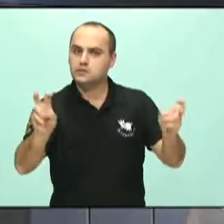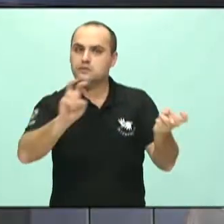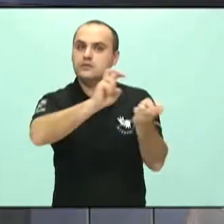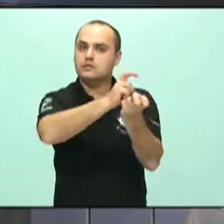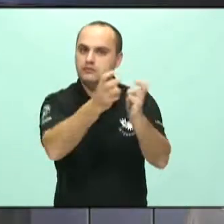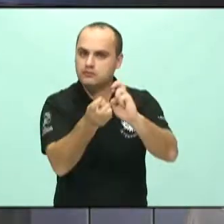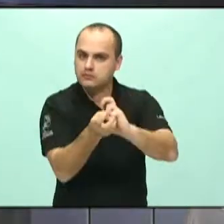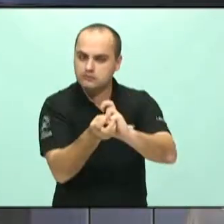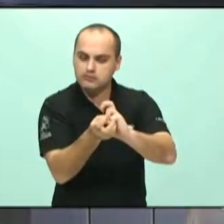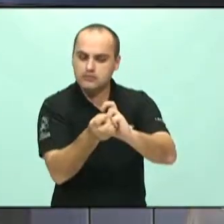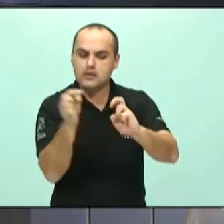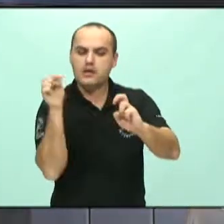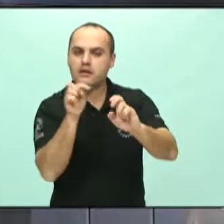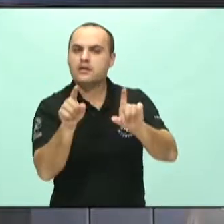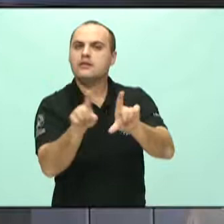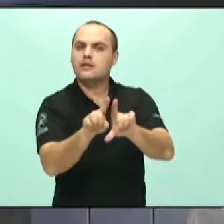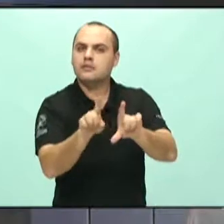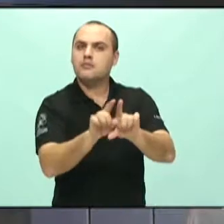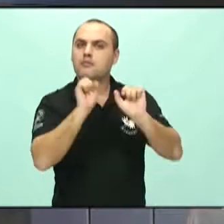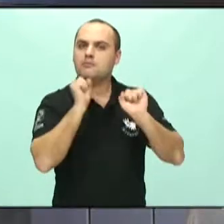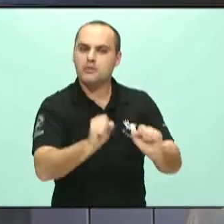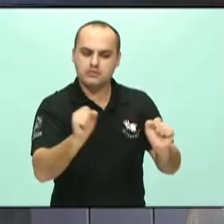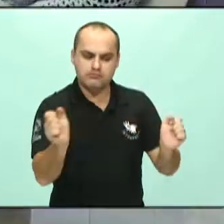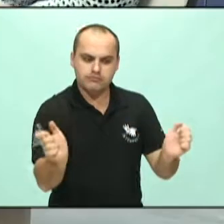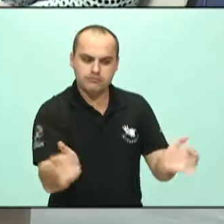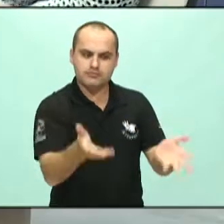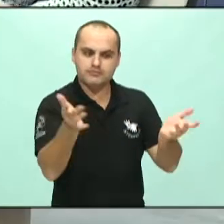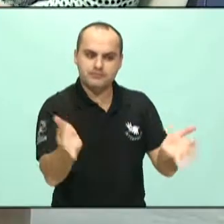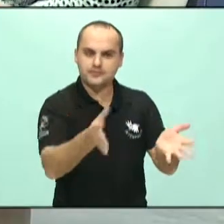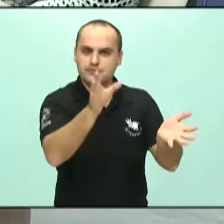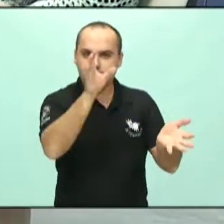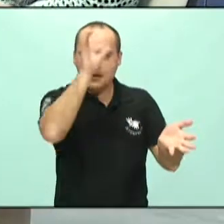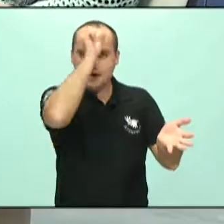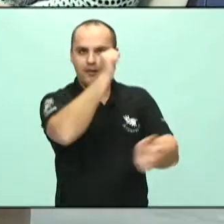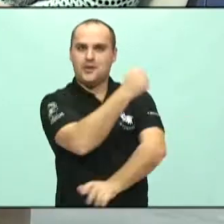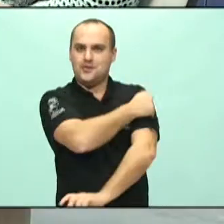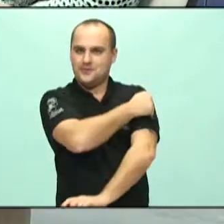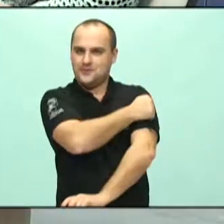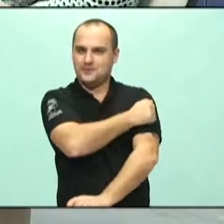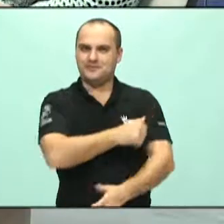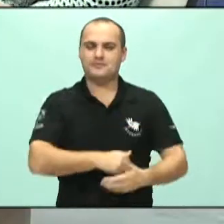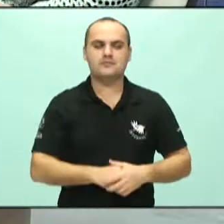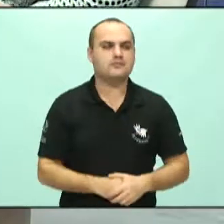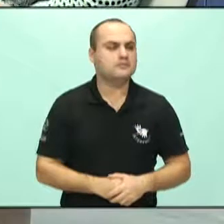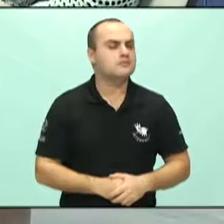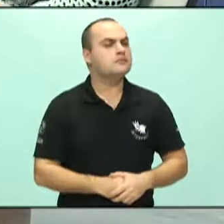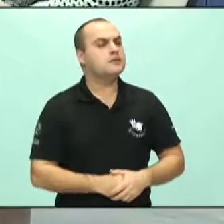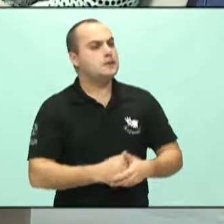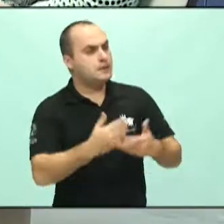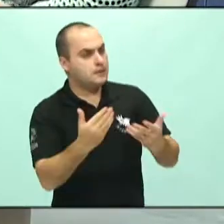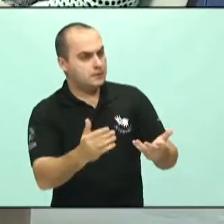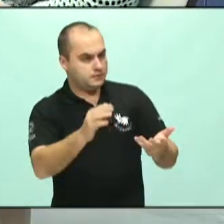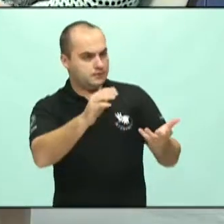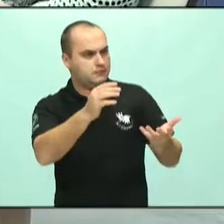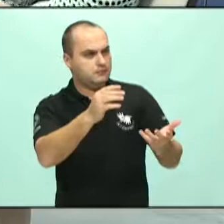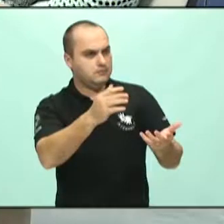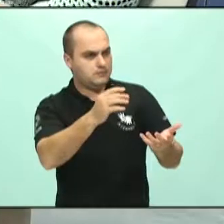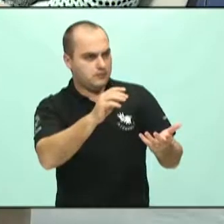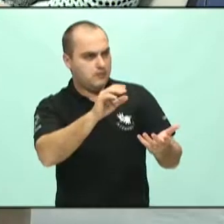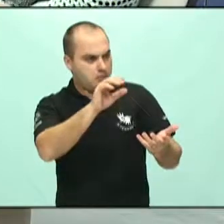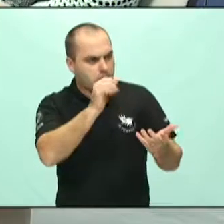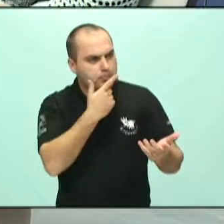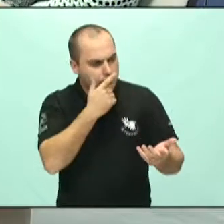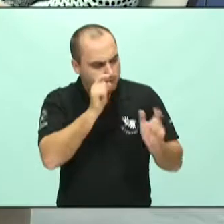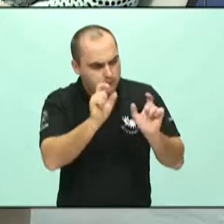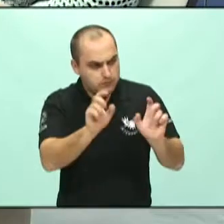ela pode contribuir no ensino dos alunos. Bom, Reinaldo, pode falar um pouquinho da Abadá